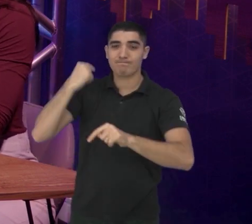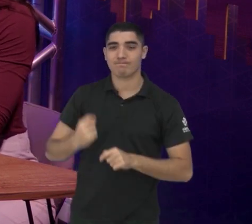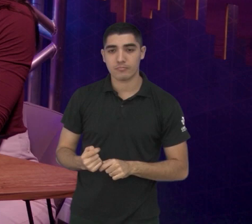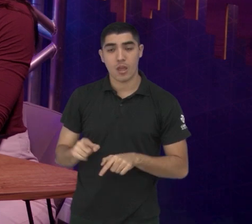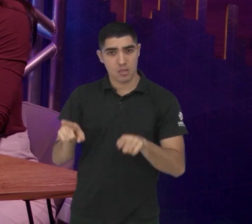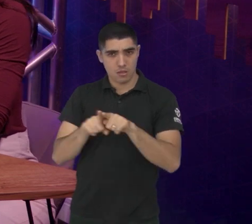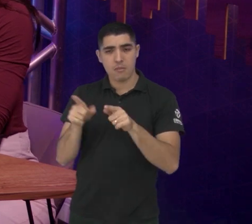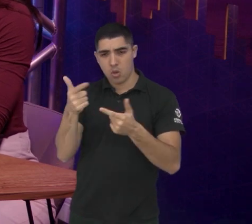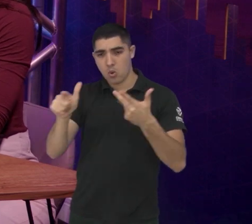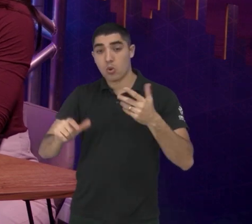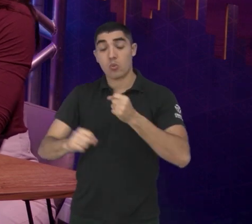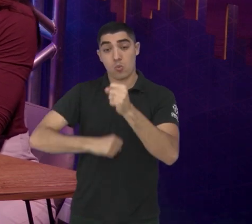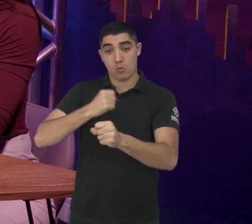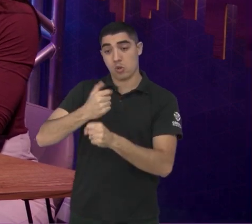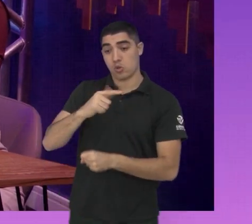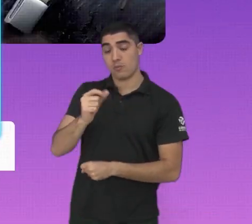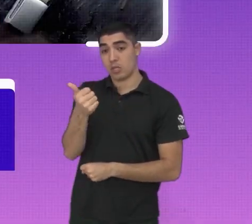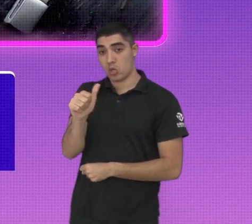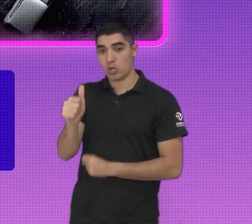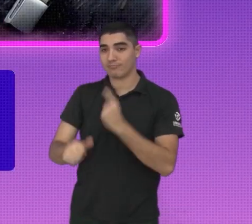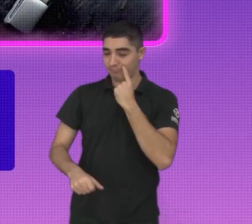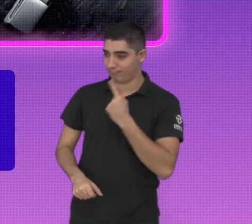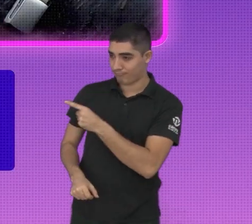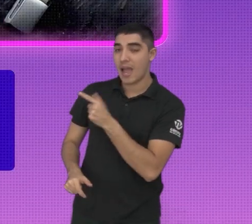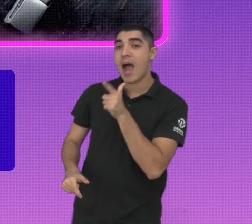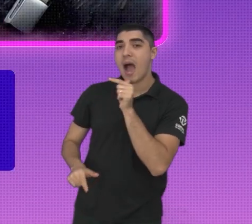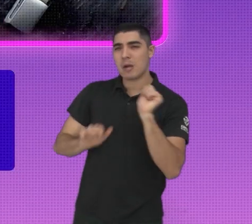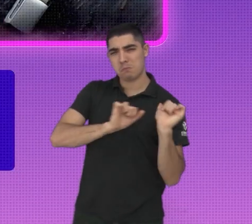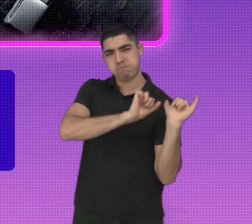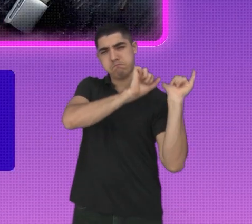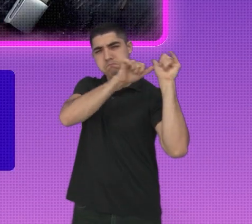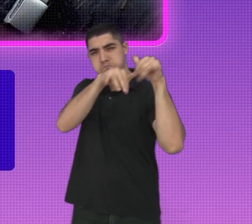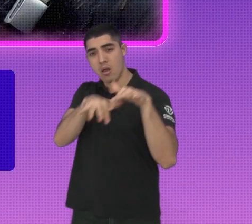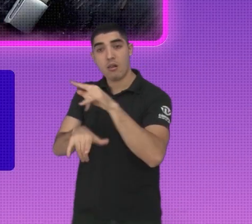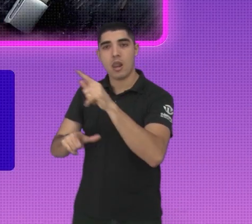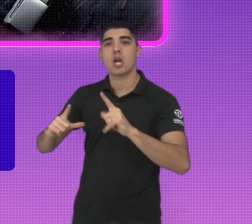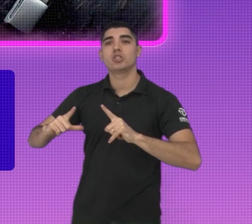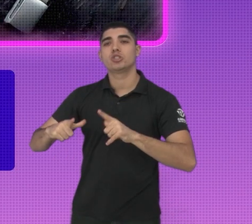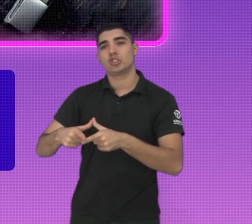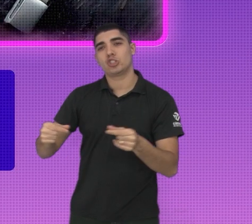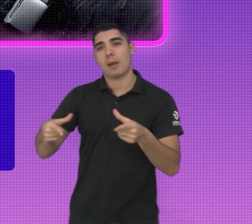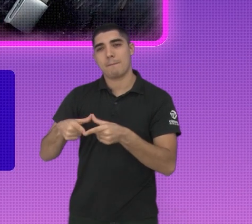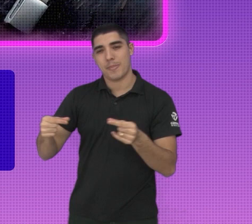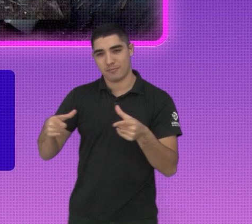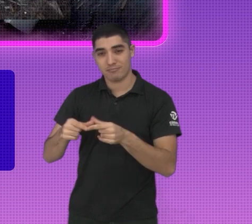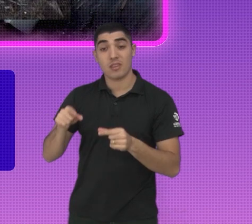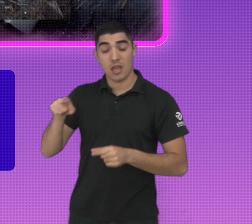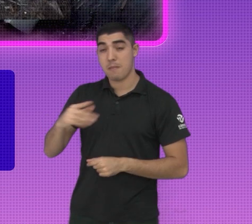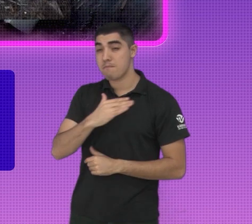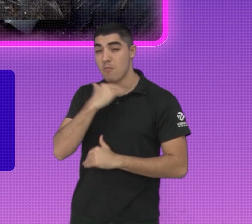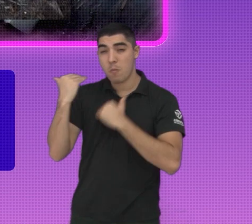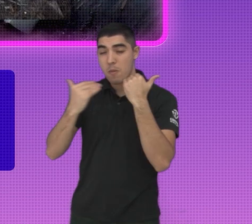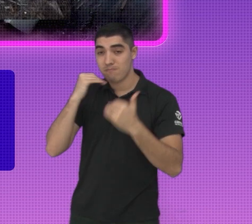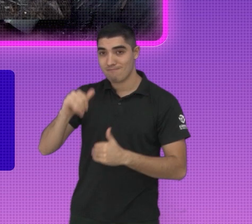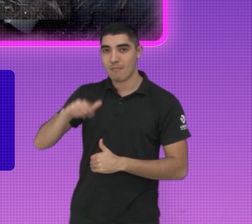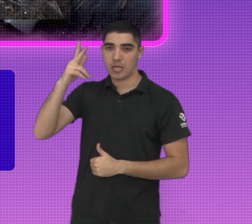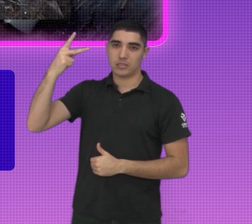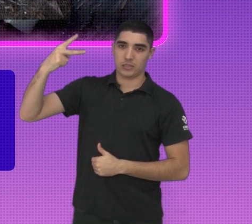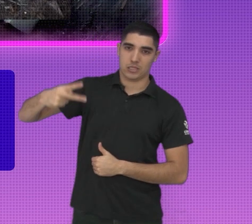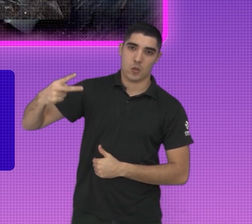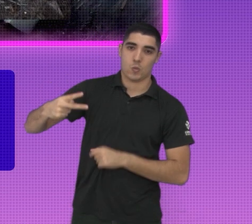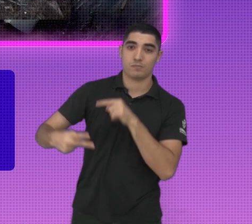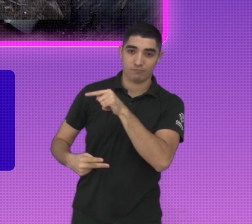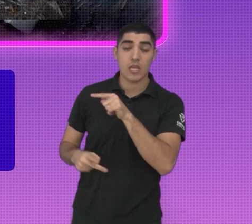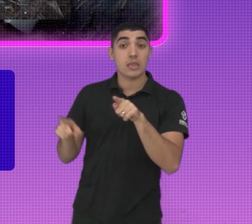que chamou a atenção. A gente teve outros em 2011, o tsunami que atingiu o Japão também, e aí em termos de mortes, esse foi o